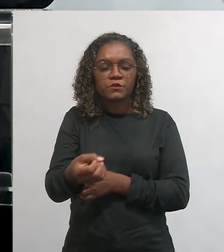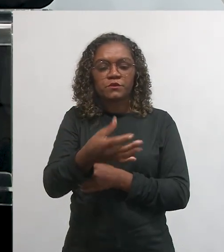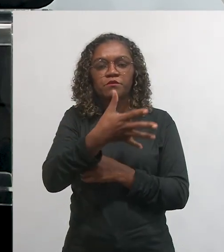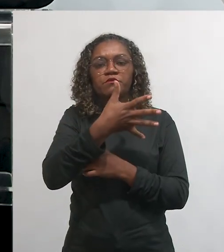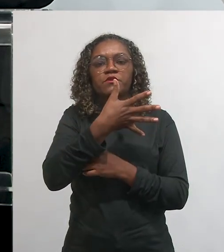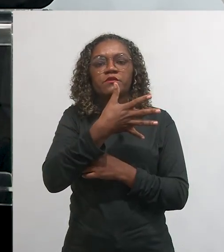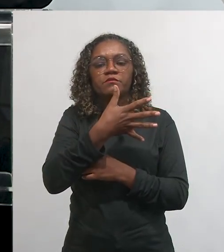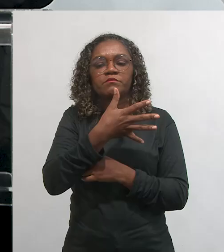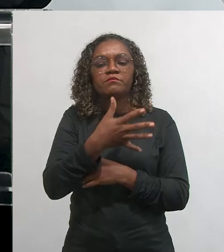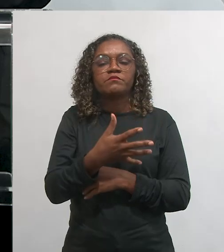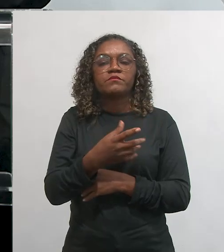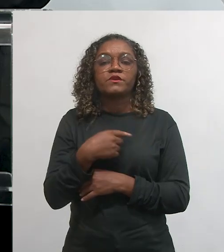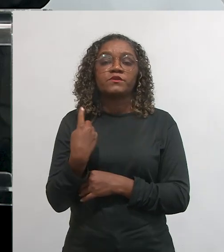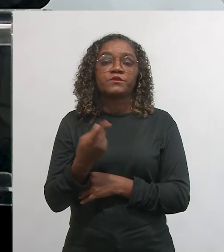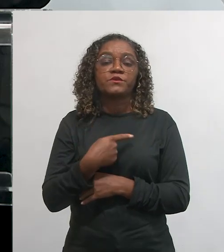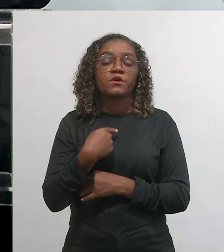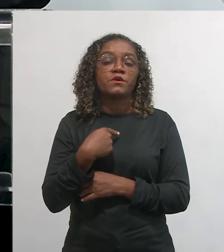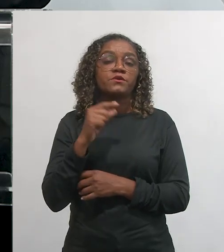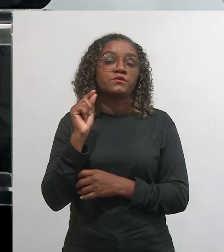inovaram, e nós somos